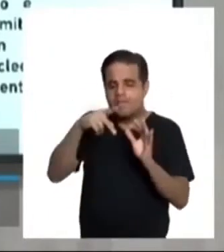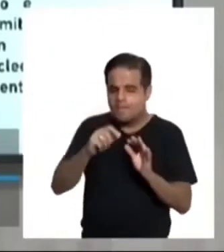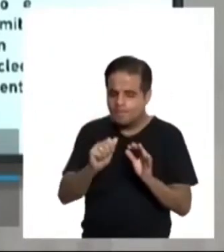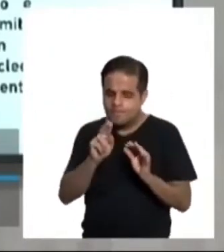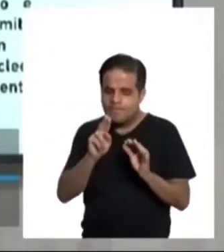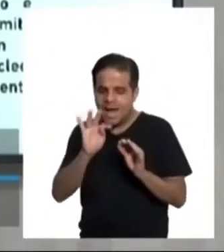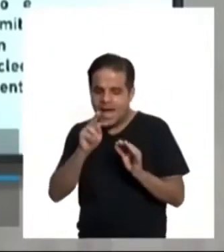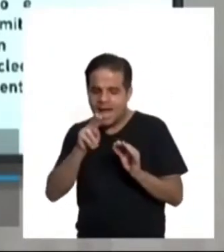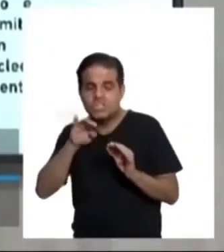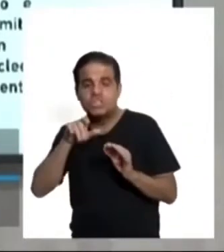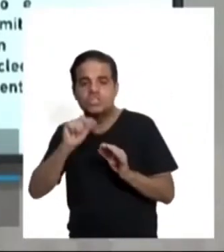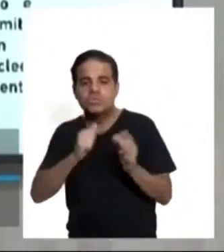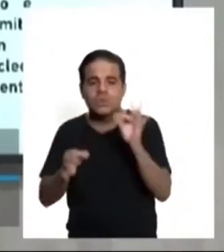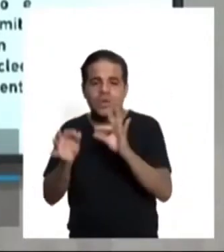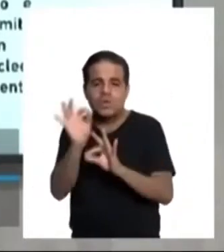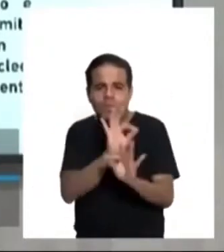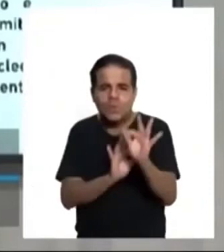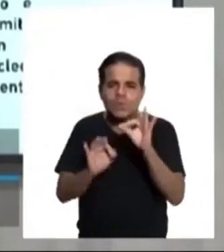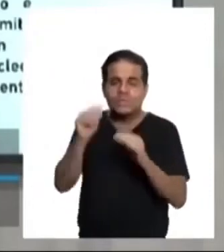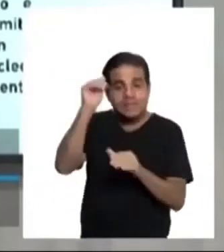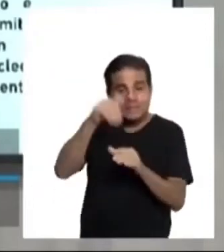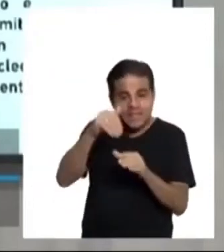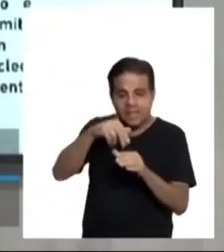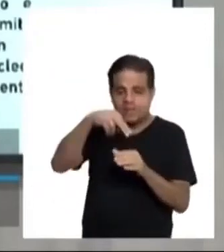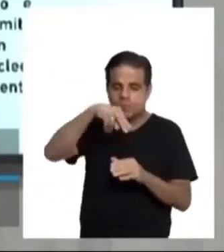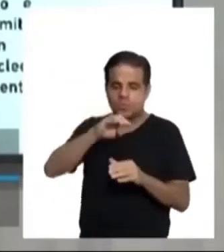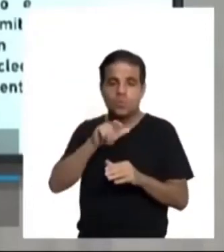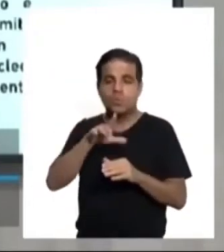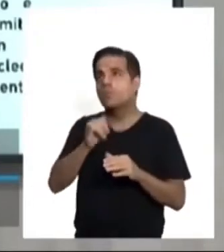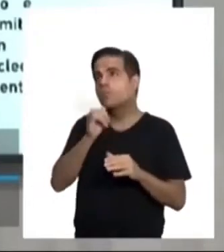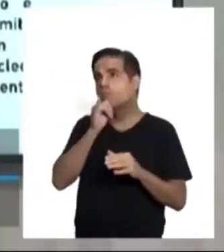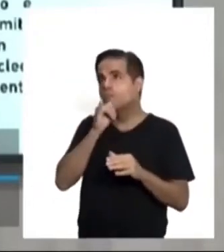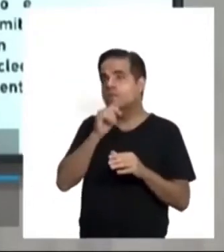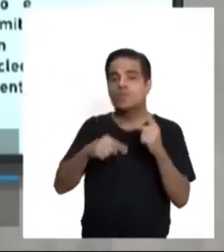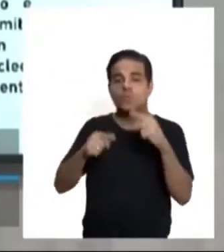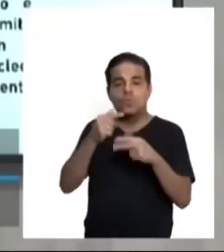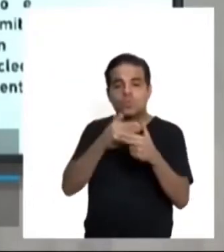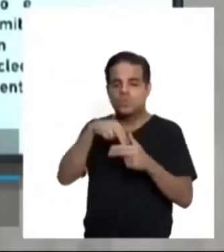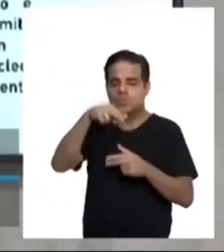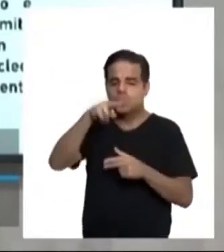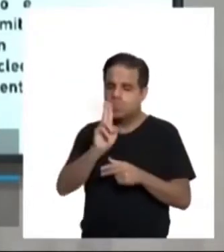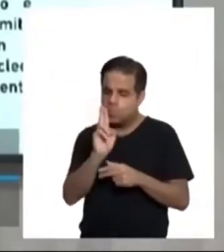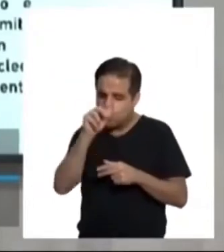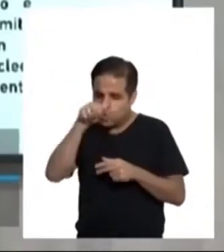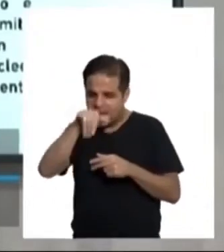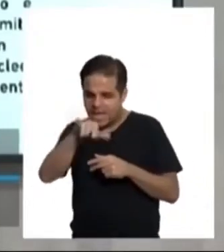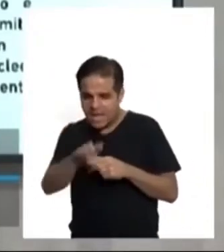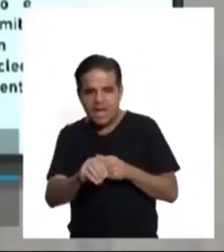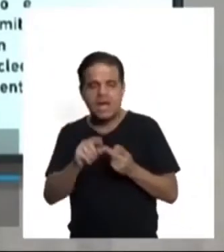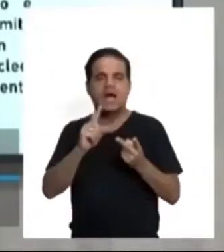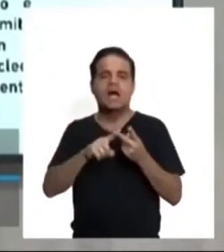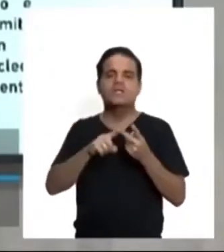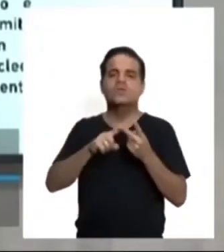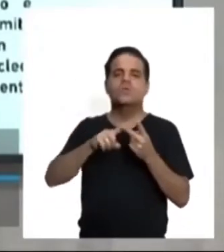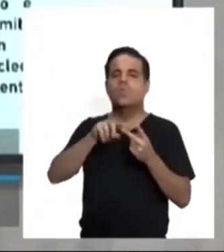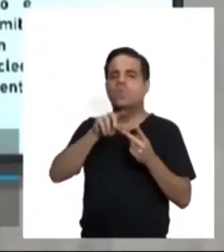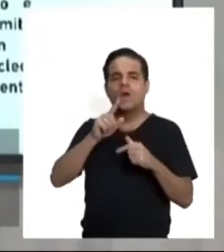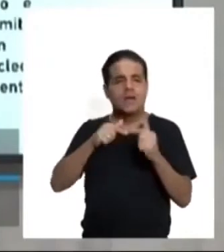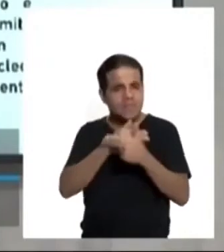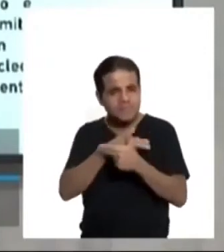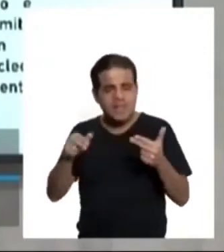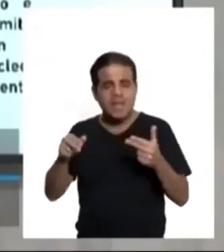aprenda. Então, quando alguém fala assim, o elemento urânio, o elemento césio, o elemento rádio, certo? São